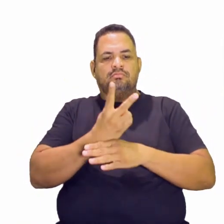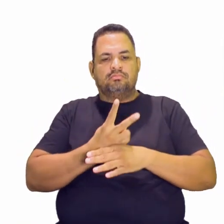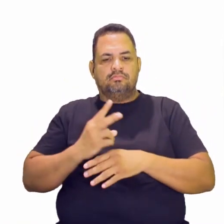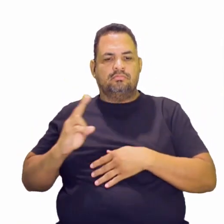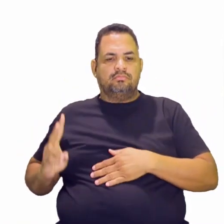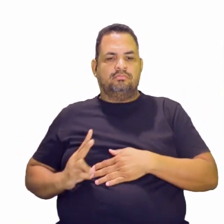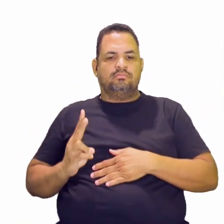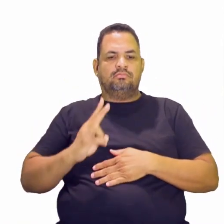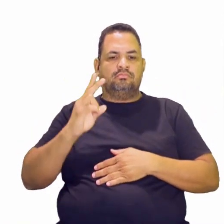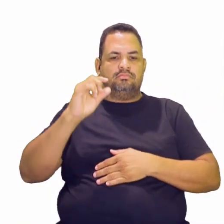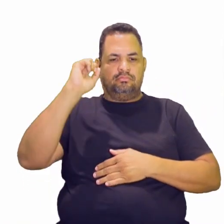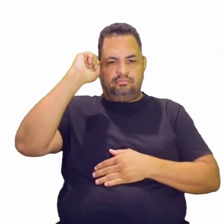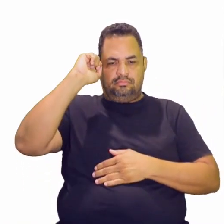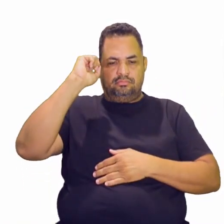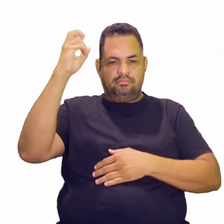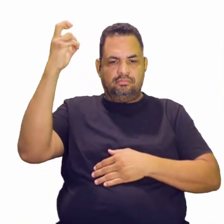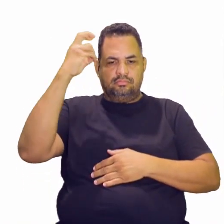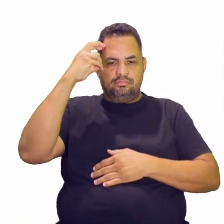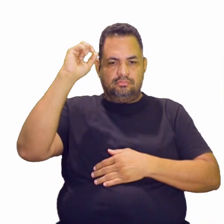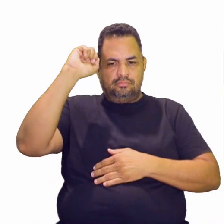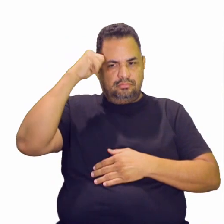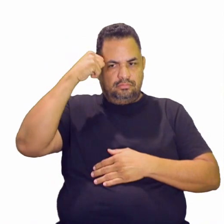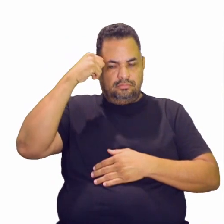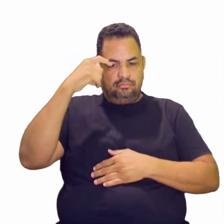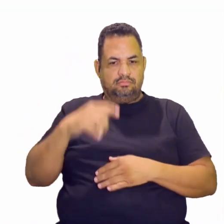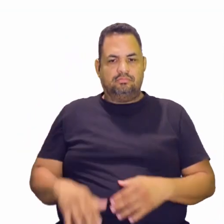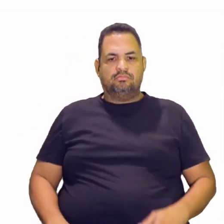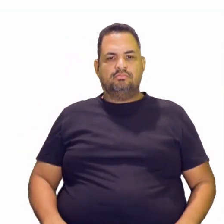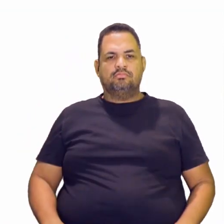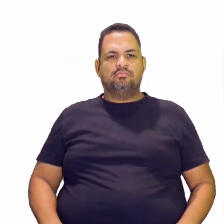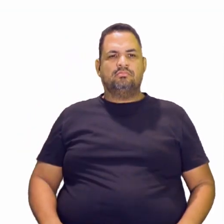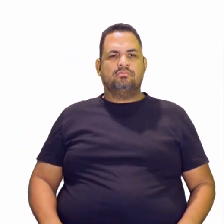buscava a valorização da cultura negra.